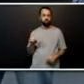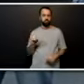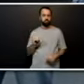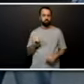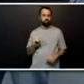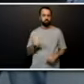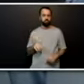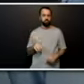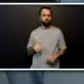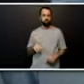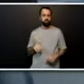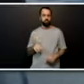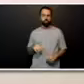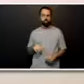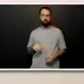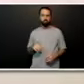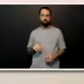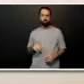os negativos,